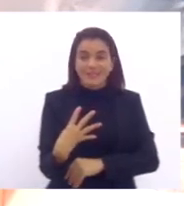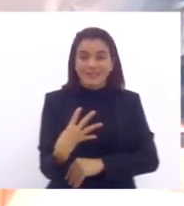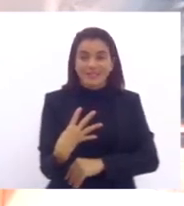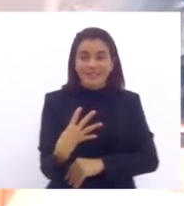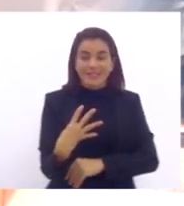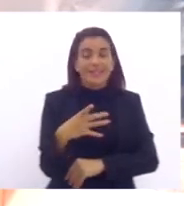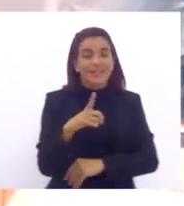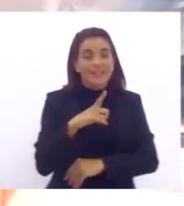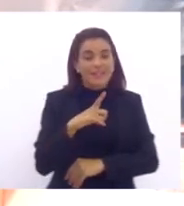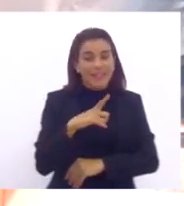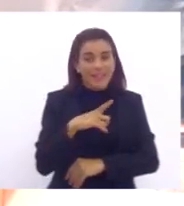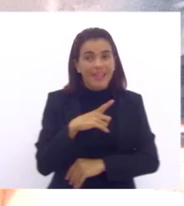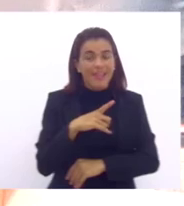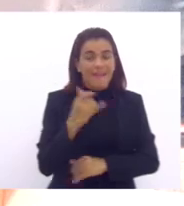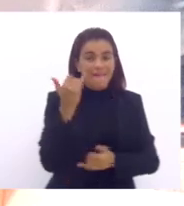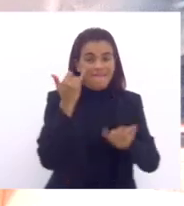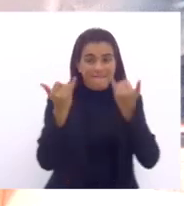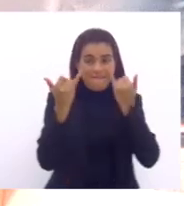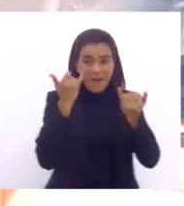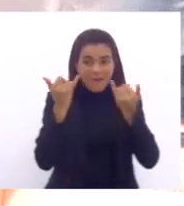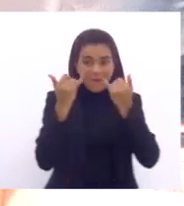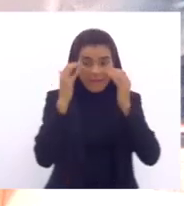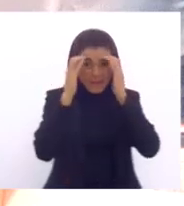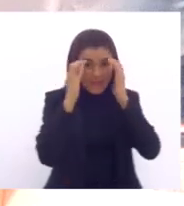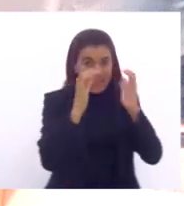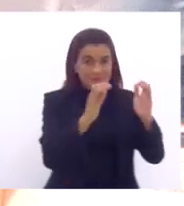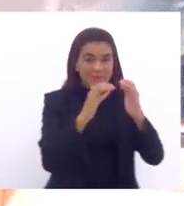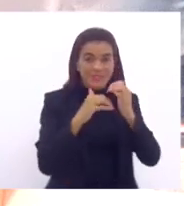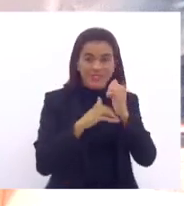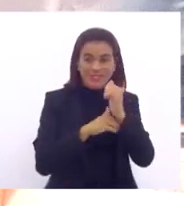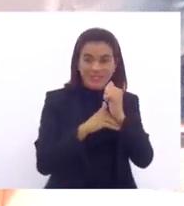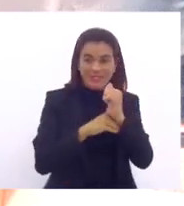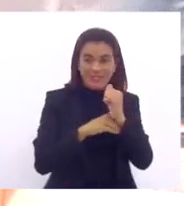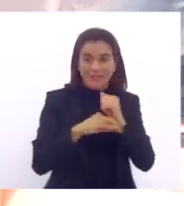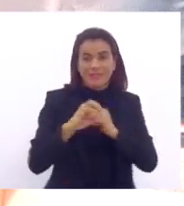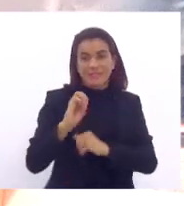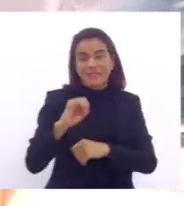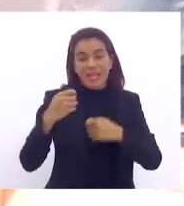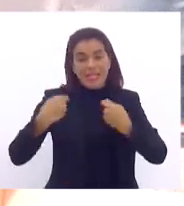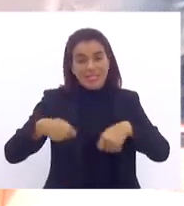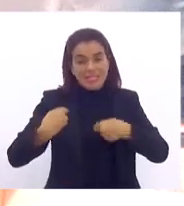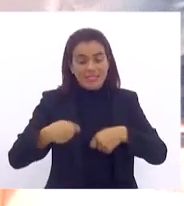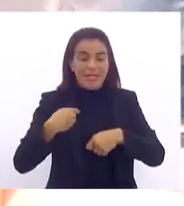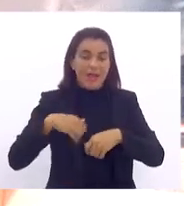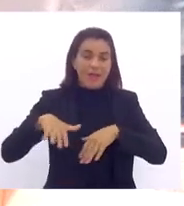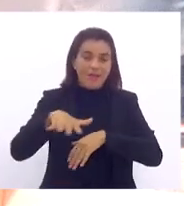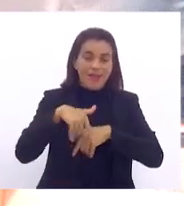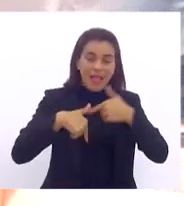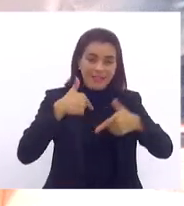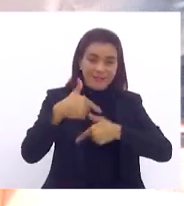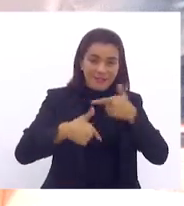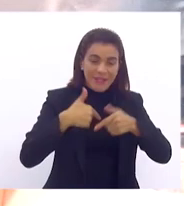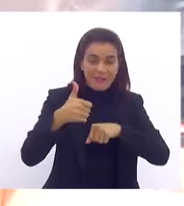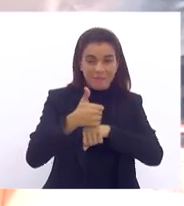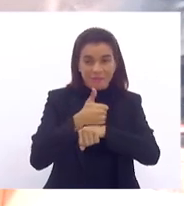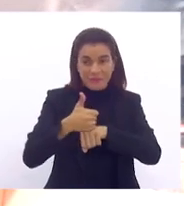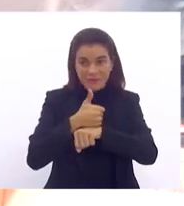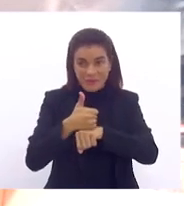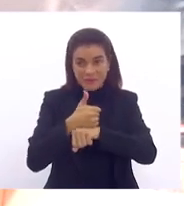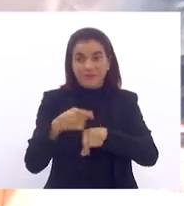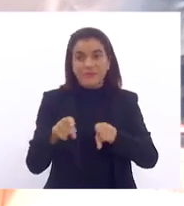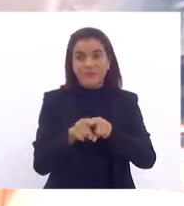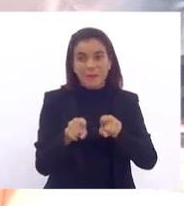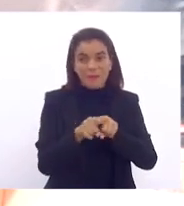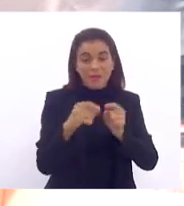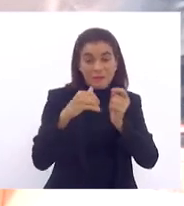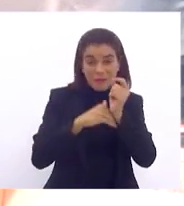que se reconhece o direito a informação respeitado o sigilo de fonte quando essencial para exercício da profissão alguma redação similar com isso que se reconhece também